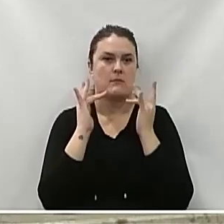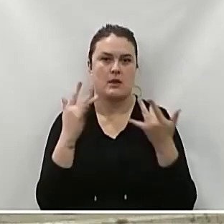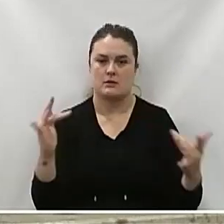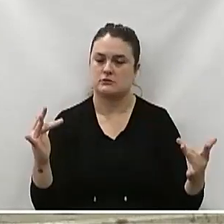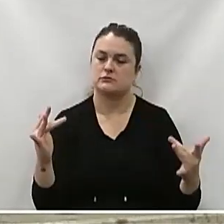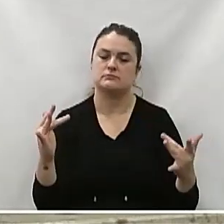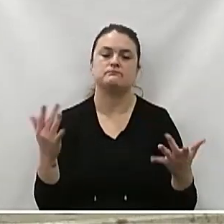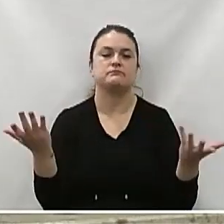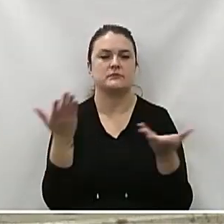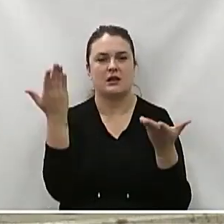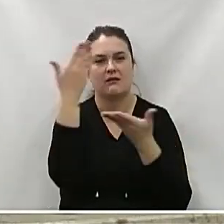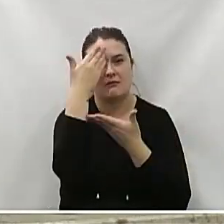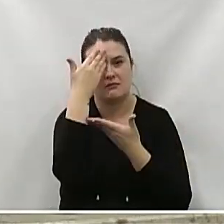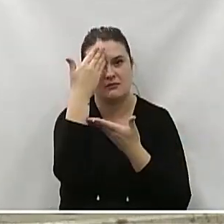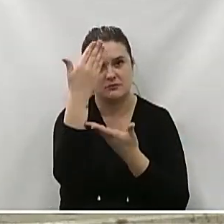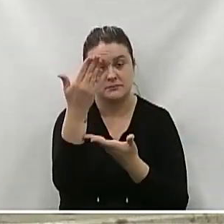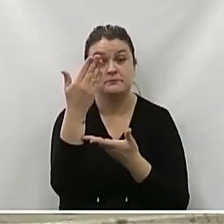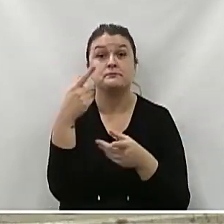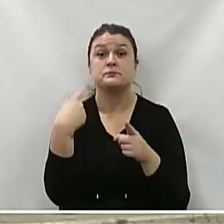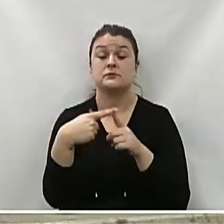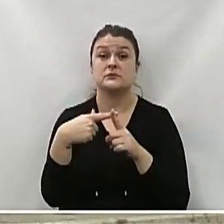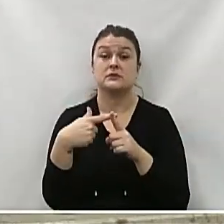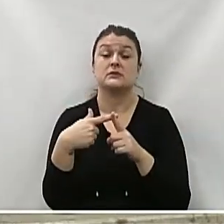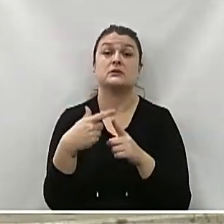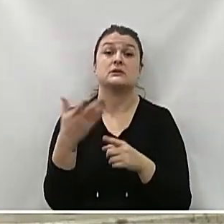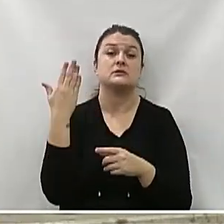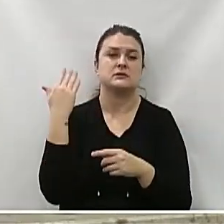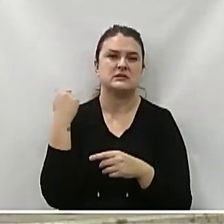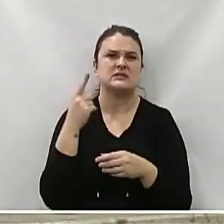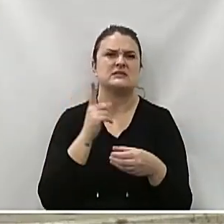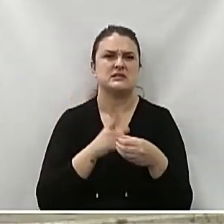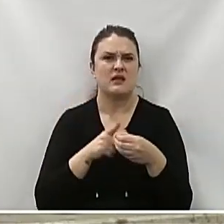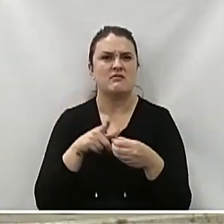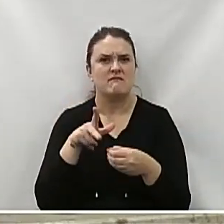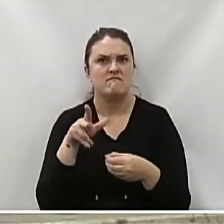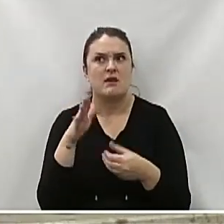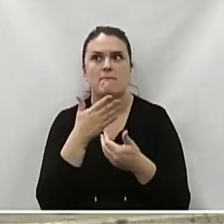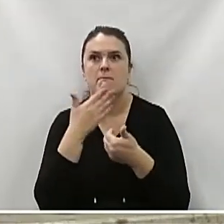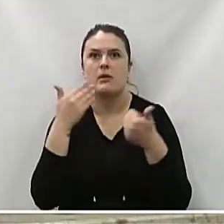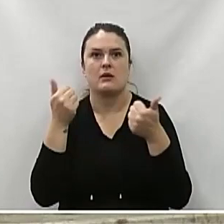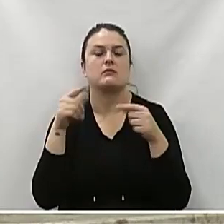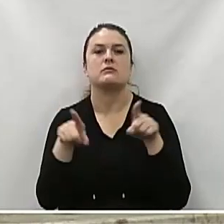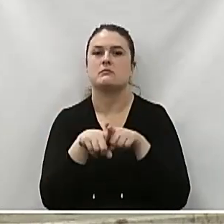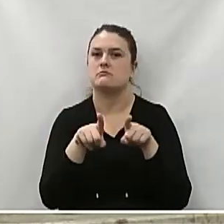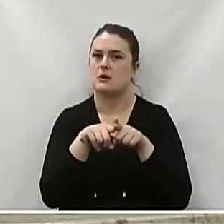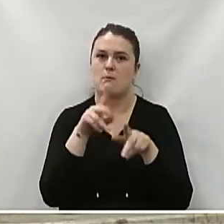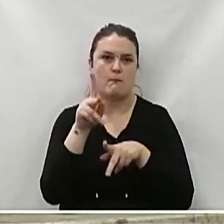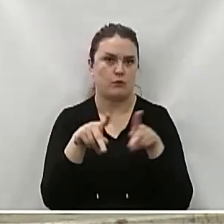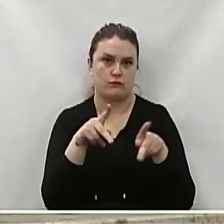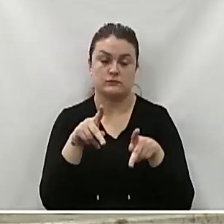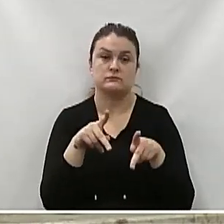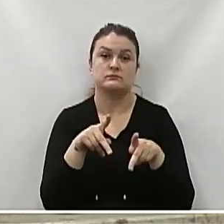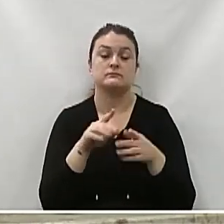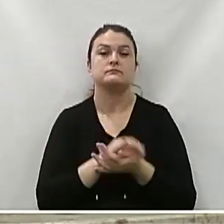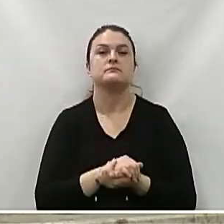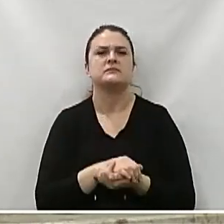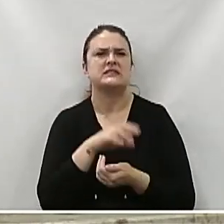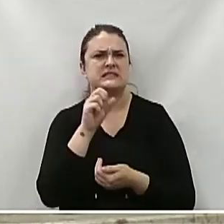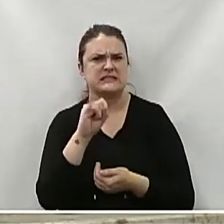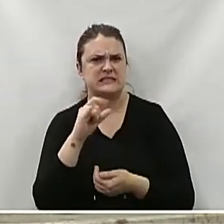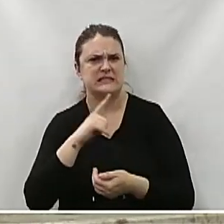que a gente só tem que agradecer porque quando a cidade vai bem a população vai bem também quando nós temos